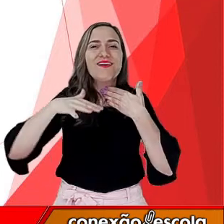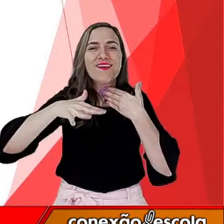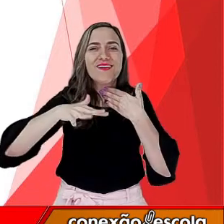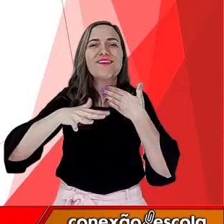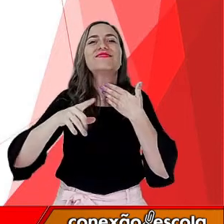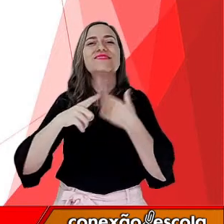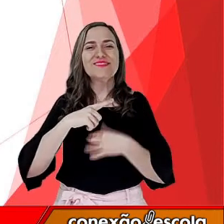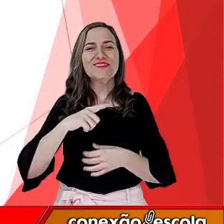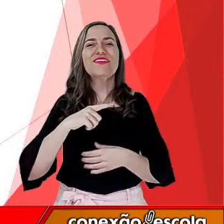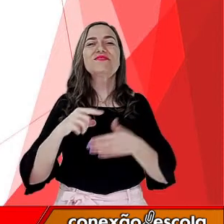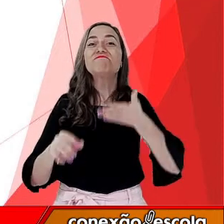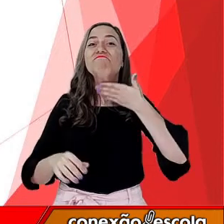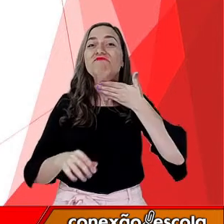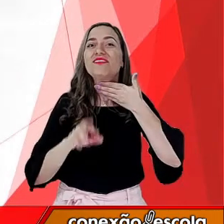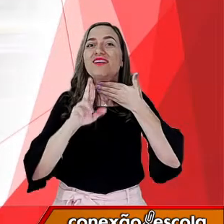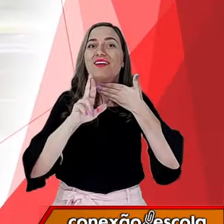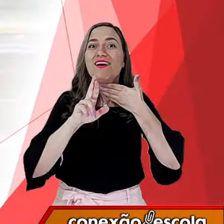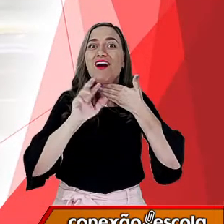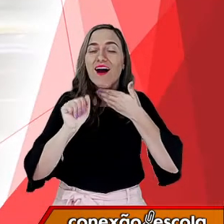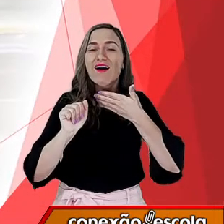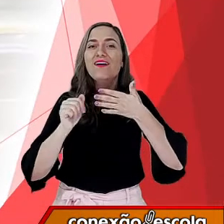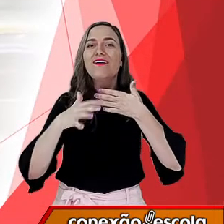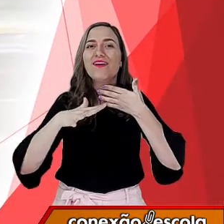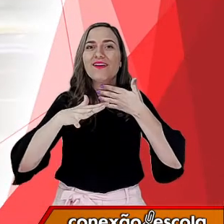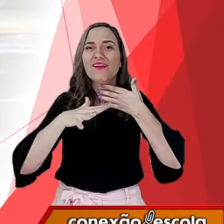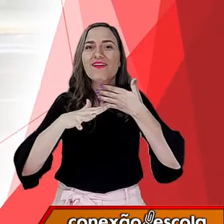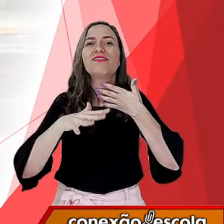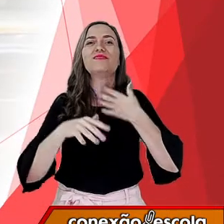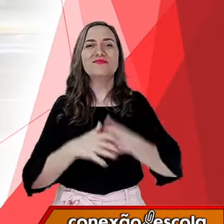Rapaz. Coloquem a mão na garganta.